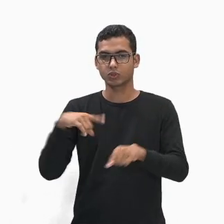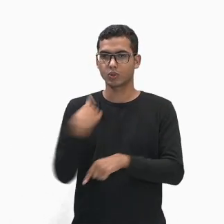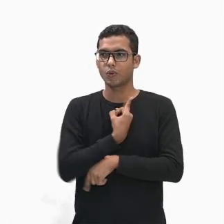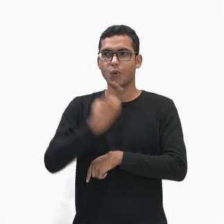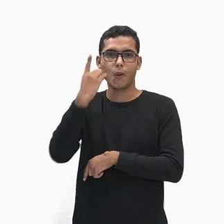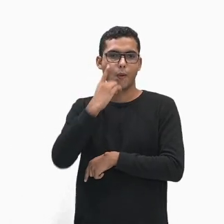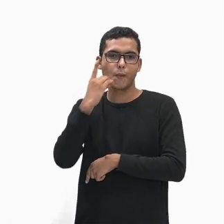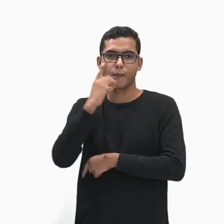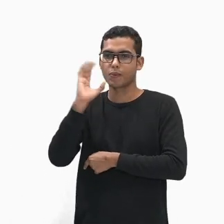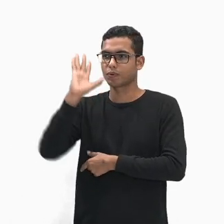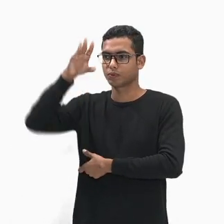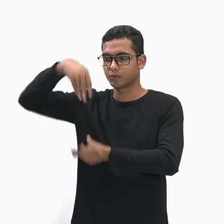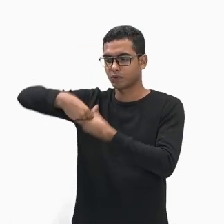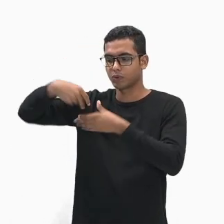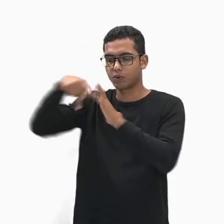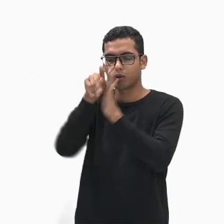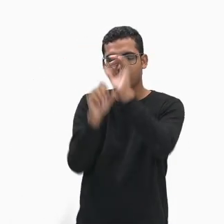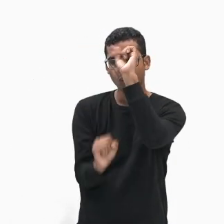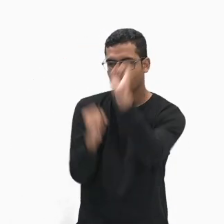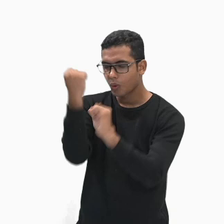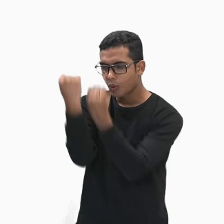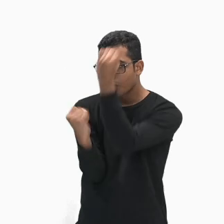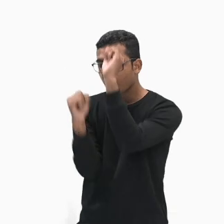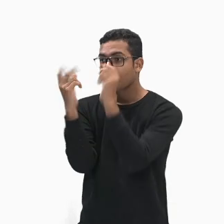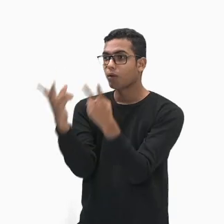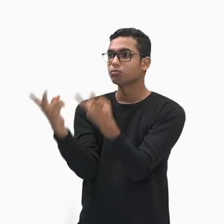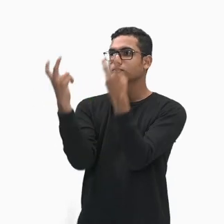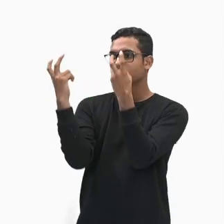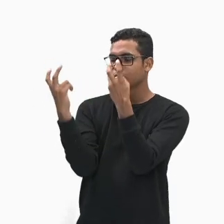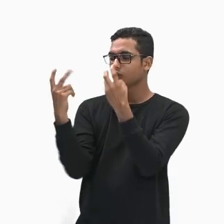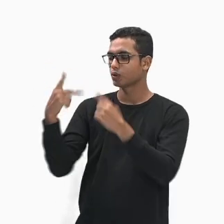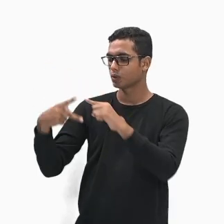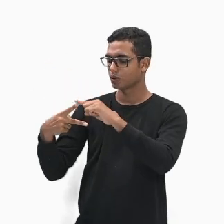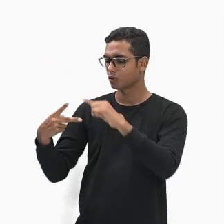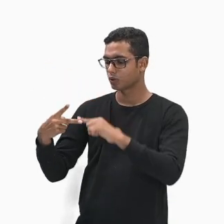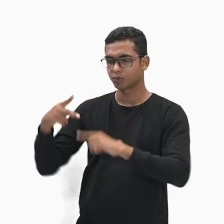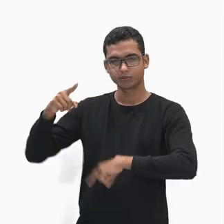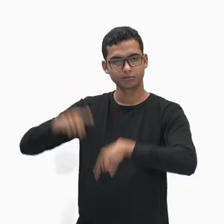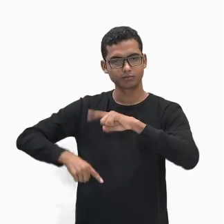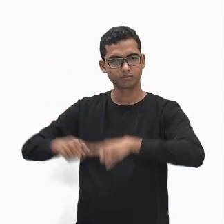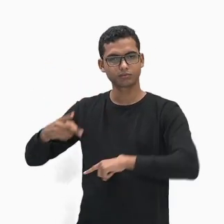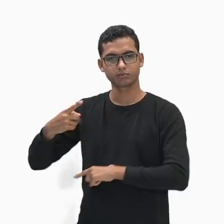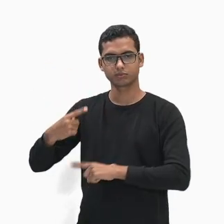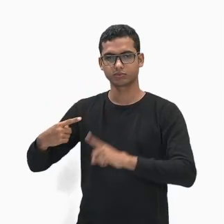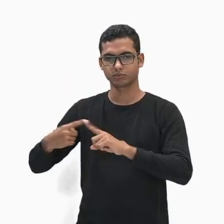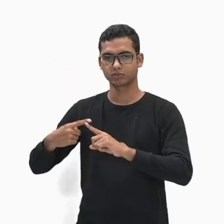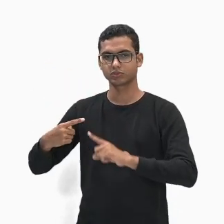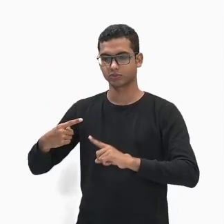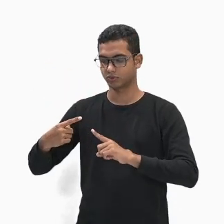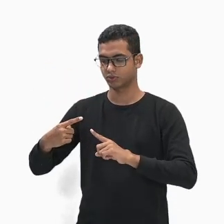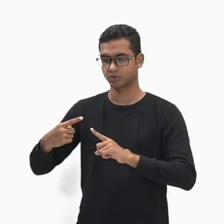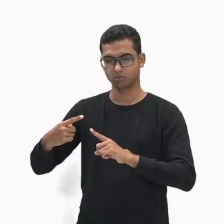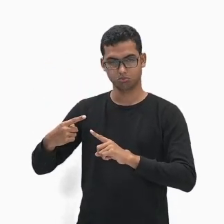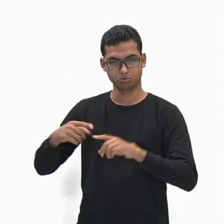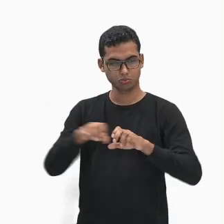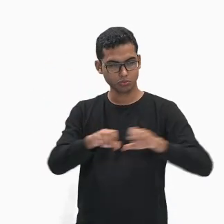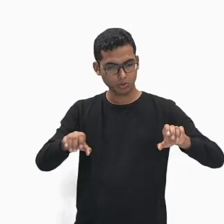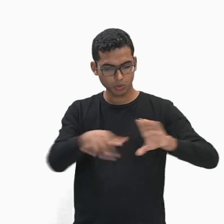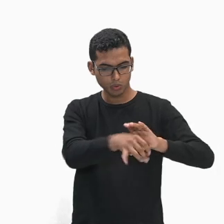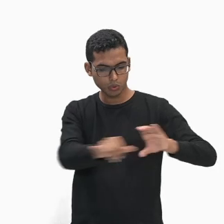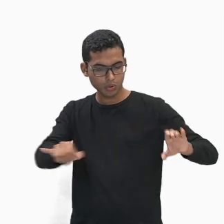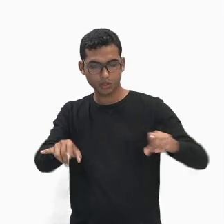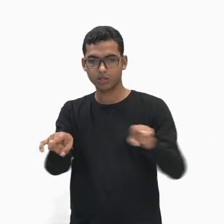eles perceberam aí esses materiais, como condutores e isolantes. E na indústria, o que